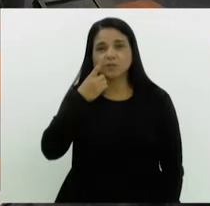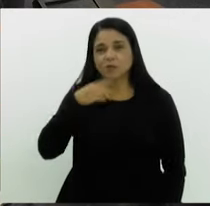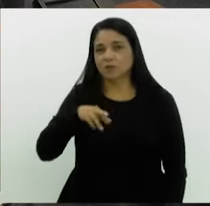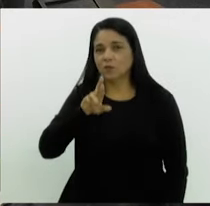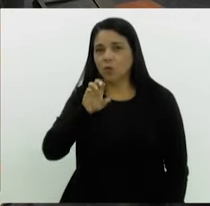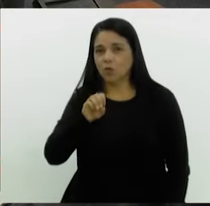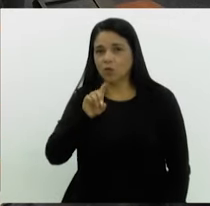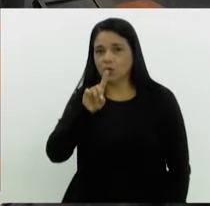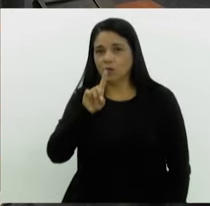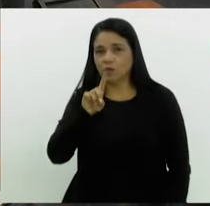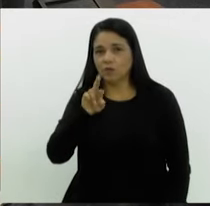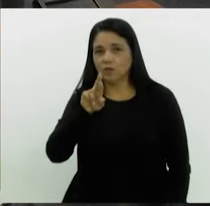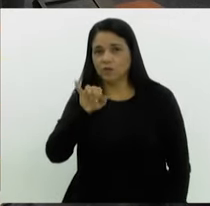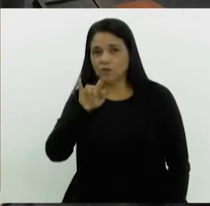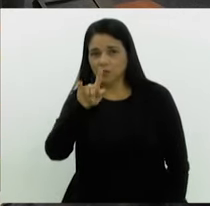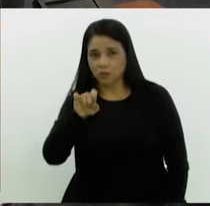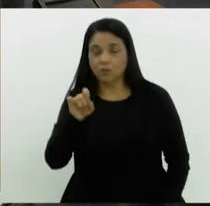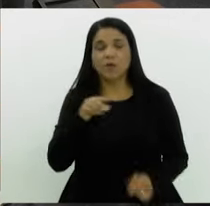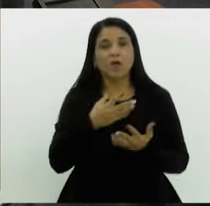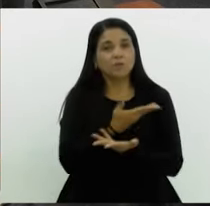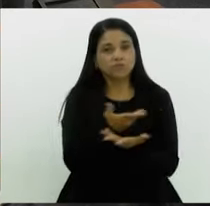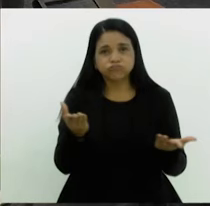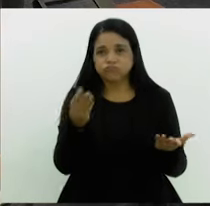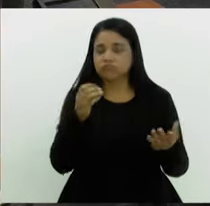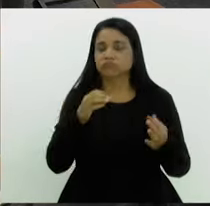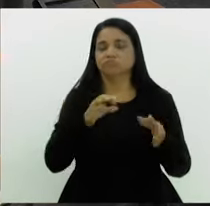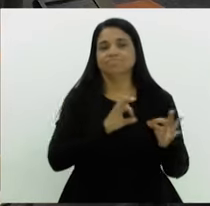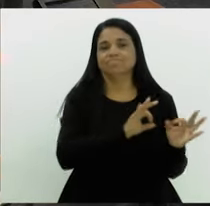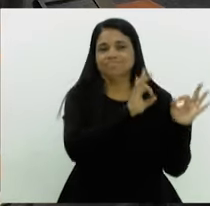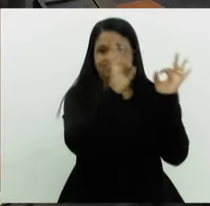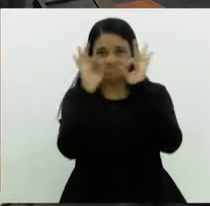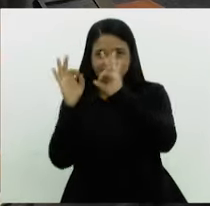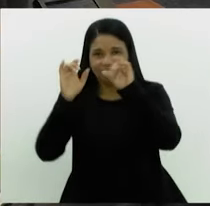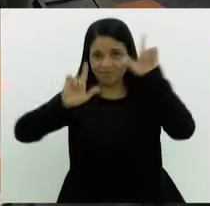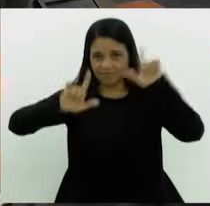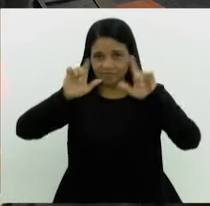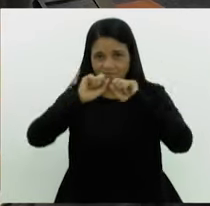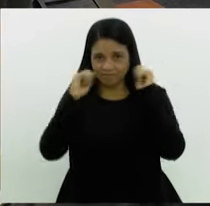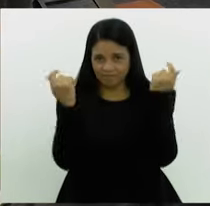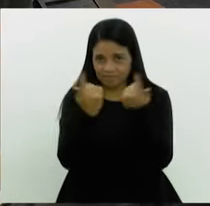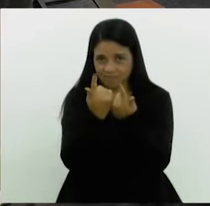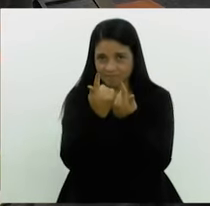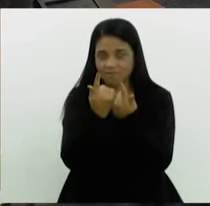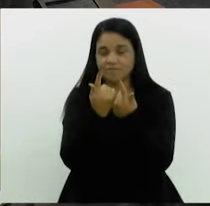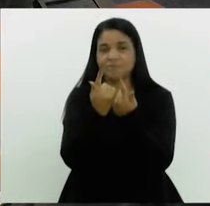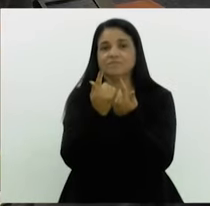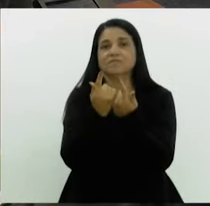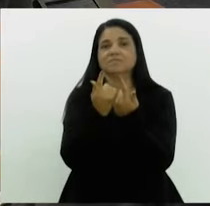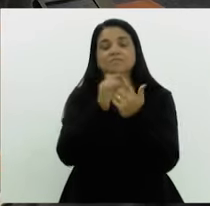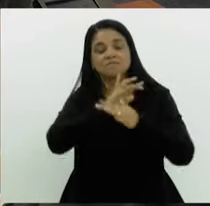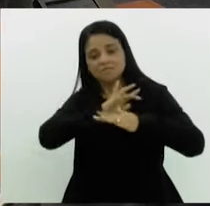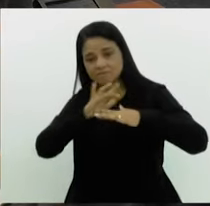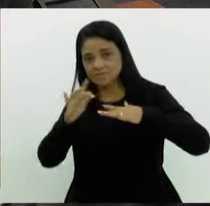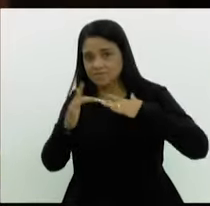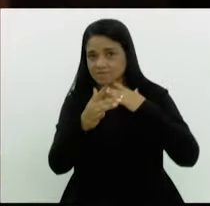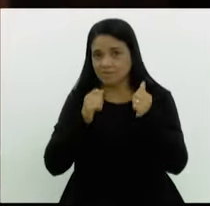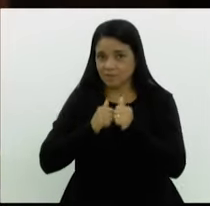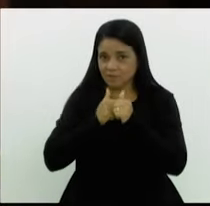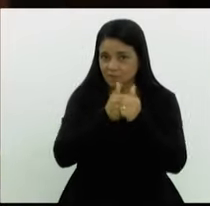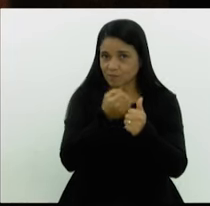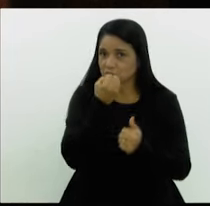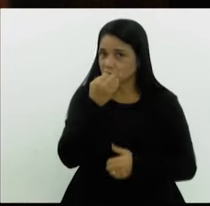a todos e todas que nos acompanham também, inclusive, pela TV Alerge e redes sociais. Eu não